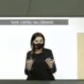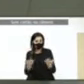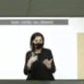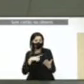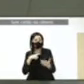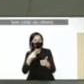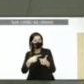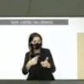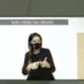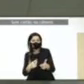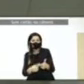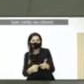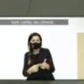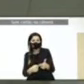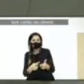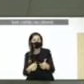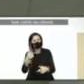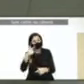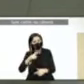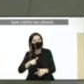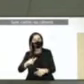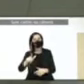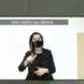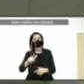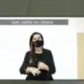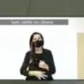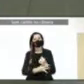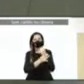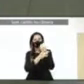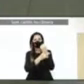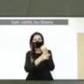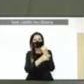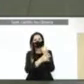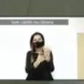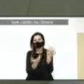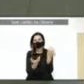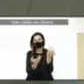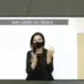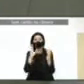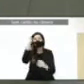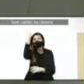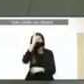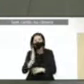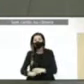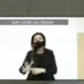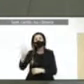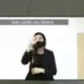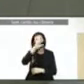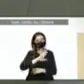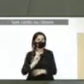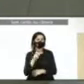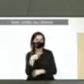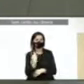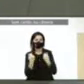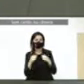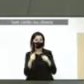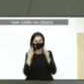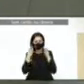presidentes, governadores, nós temos essa falha na segurança no Brasil todo. E nós precisamos achar